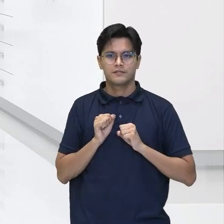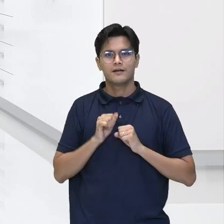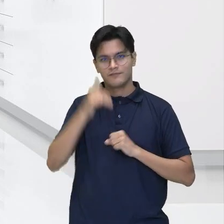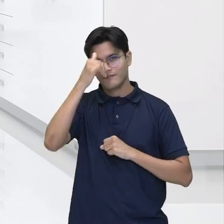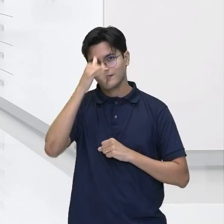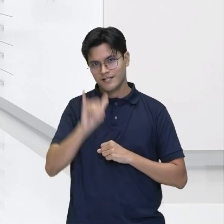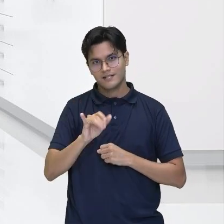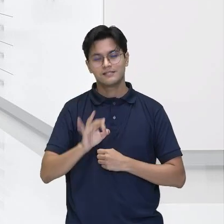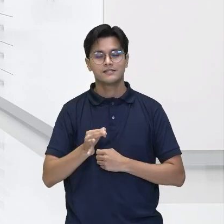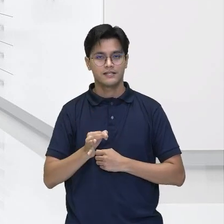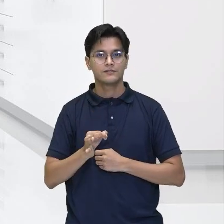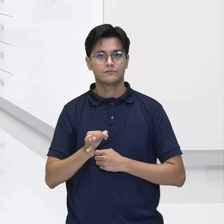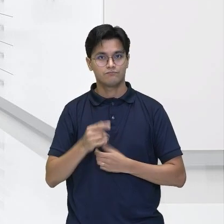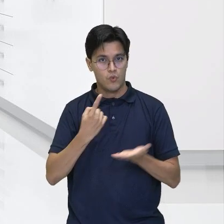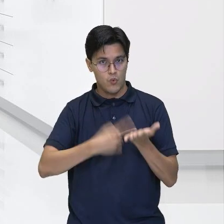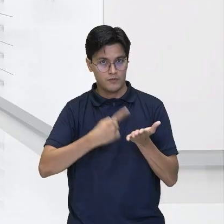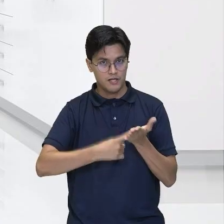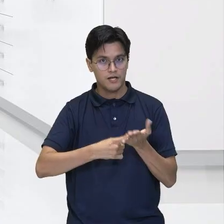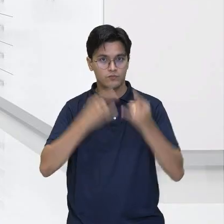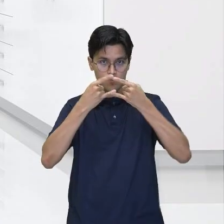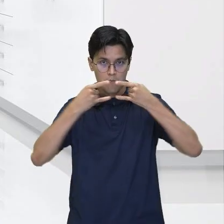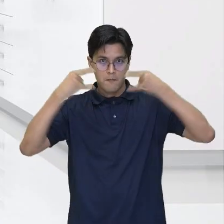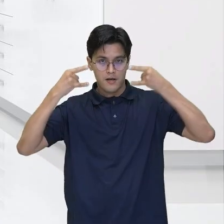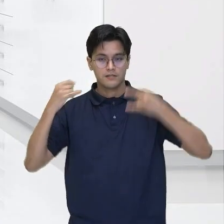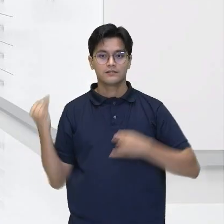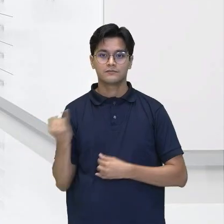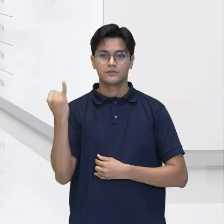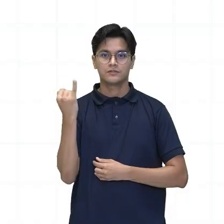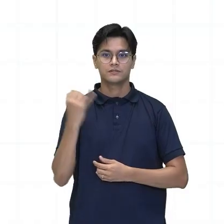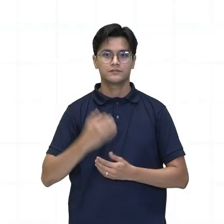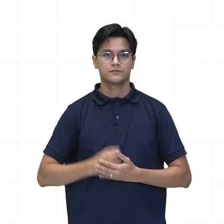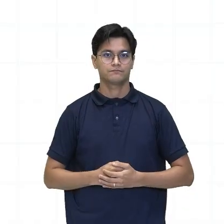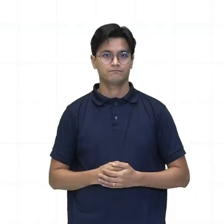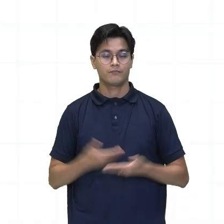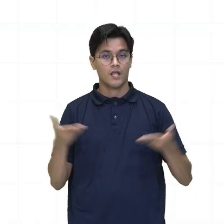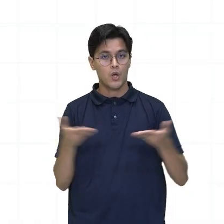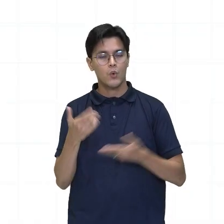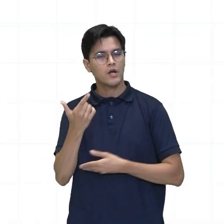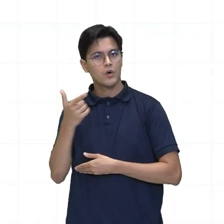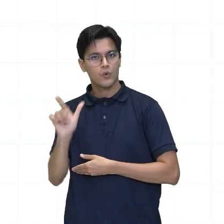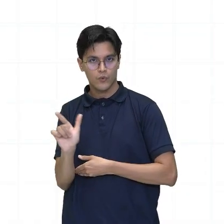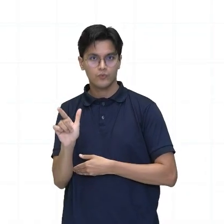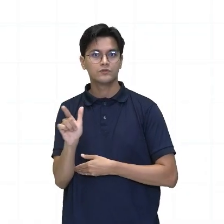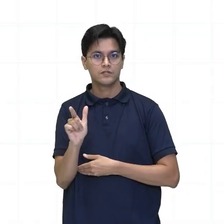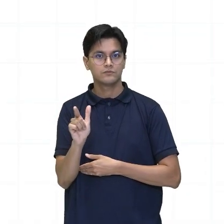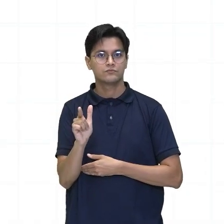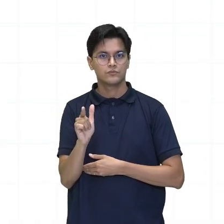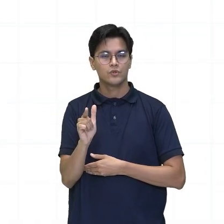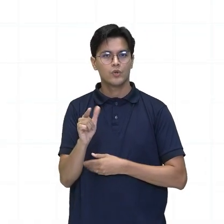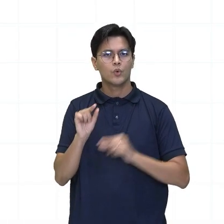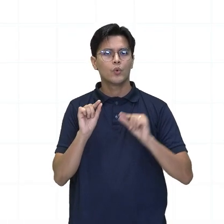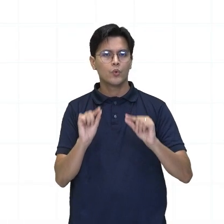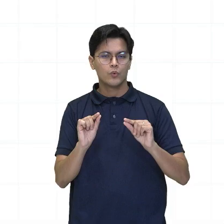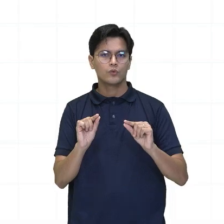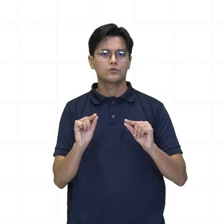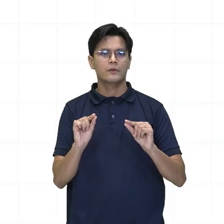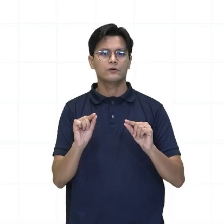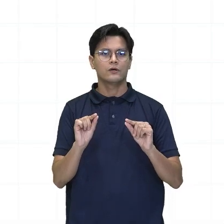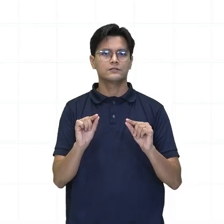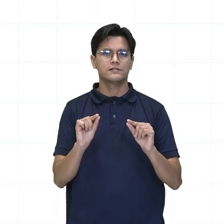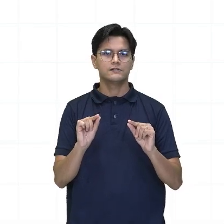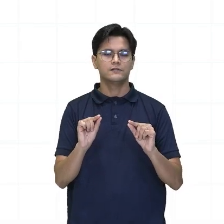andar. Combinado? Vamos ver outra doença, que é a tuberculose. A tuberculose ela é causada pelo